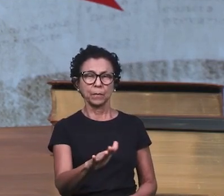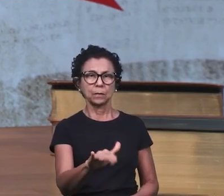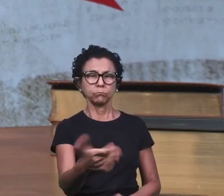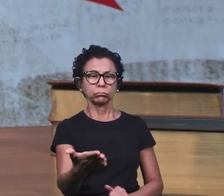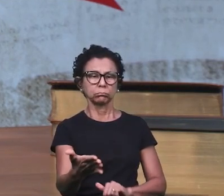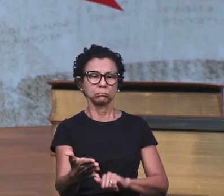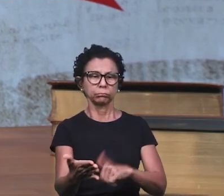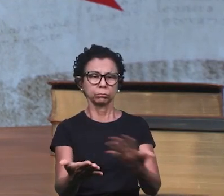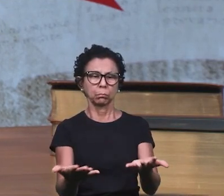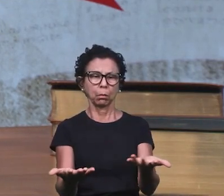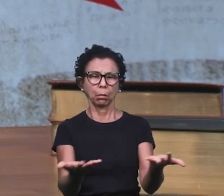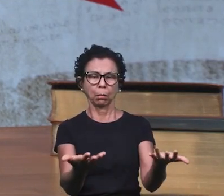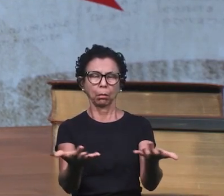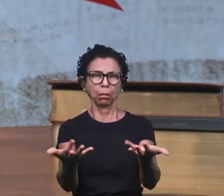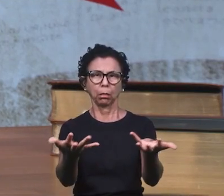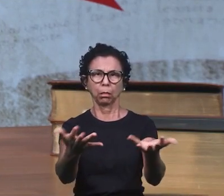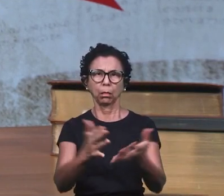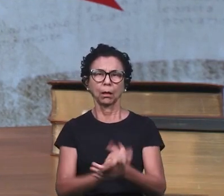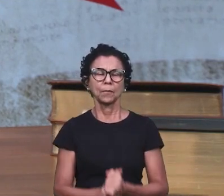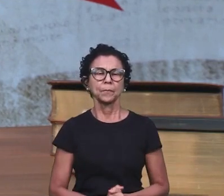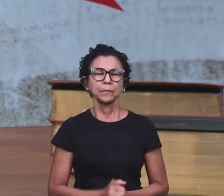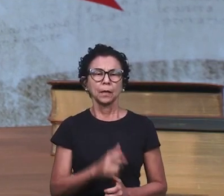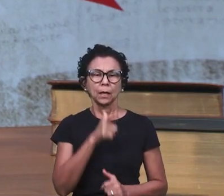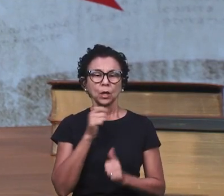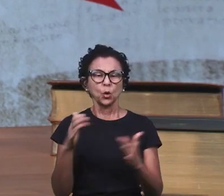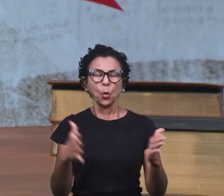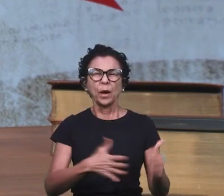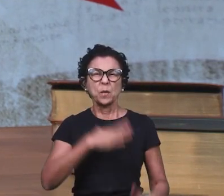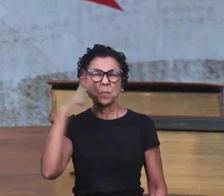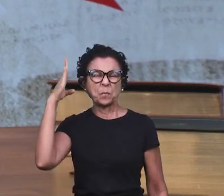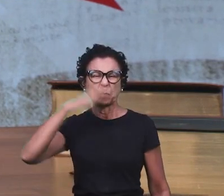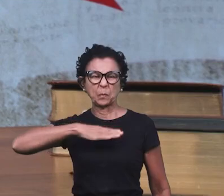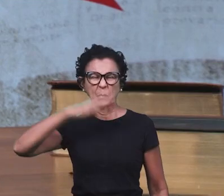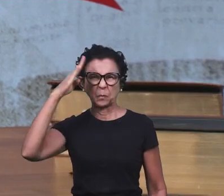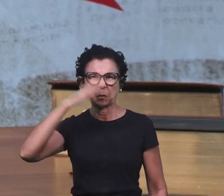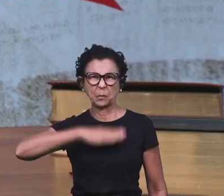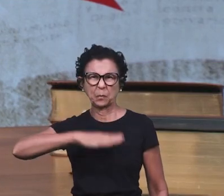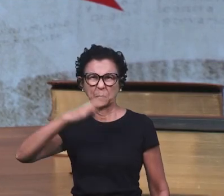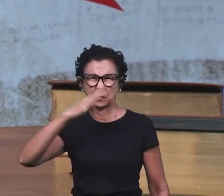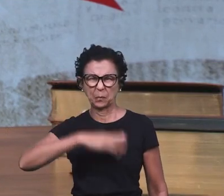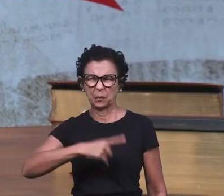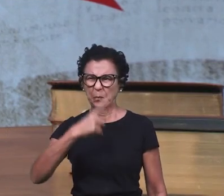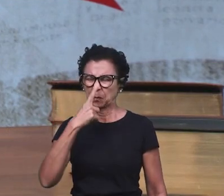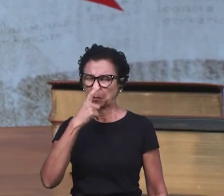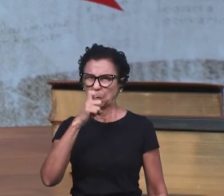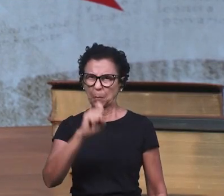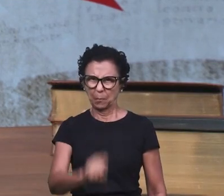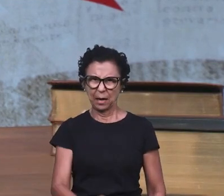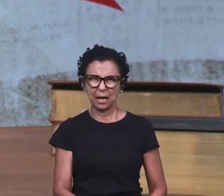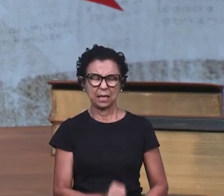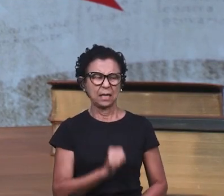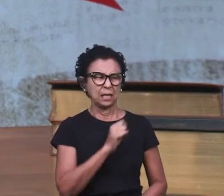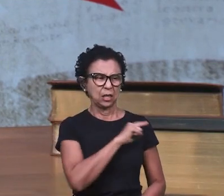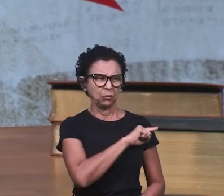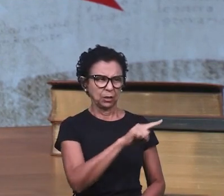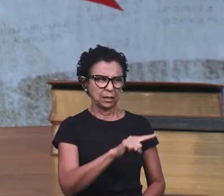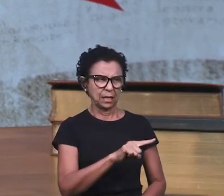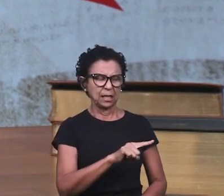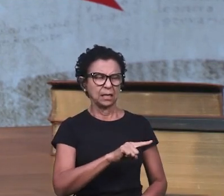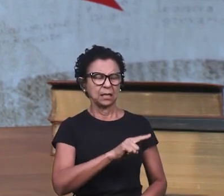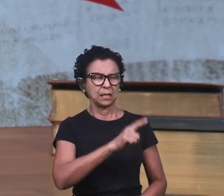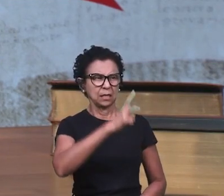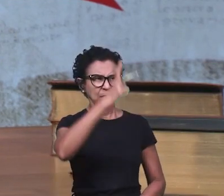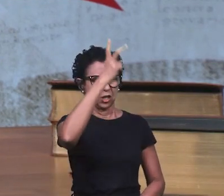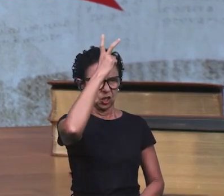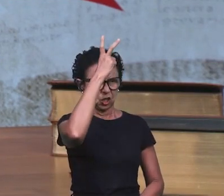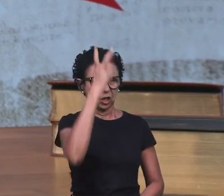e o rio cheirará mal, e os egípcios nausear-se-ão bebendo a água do rio.